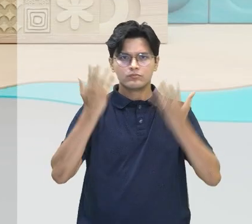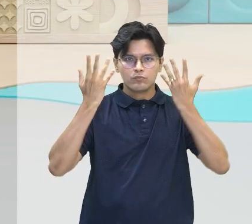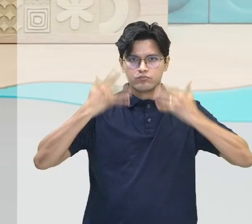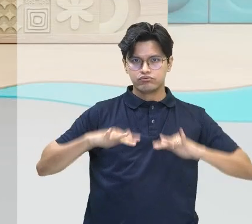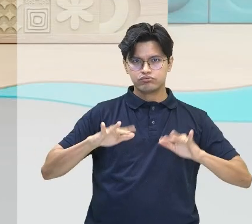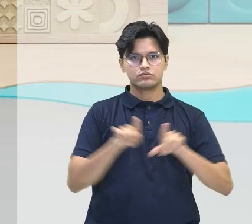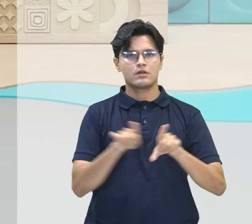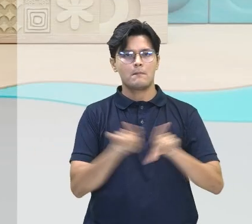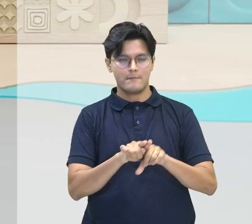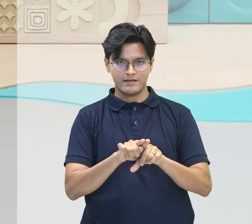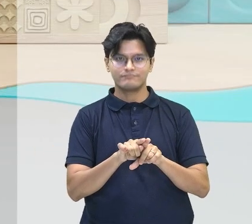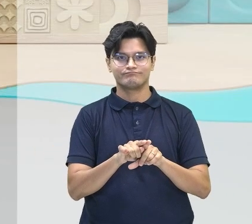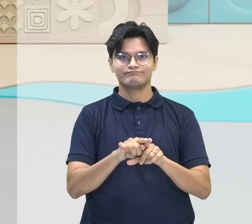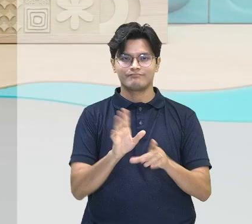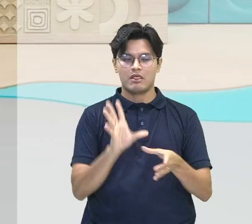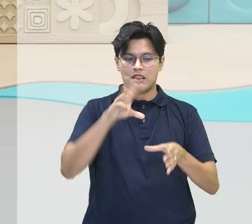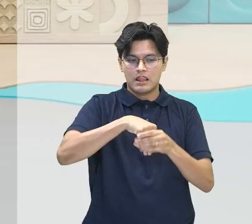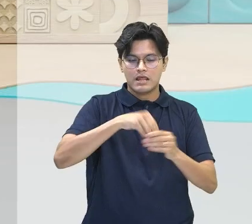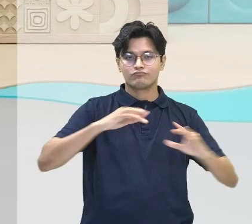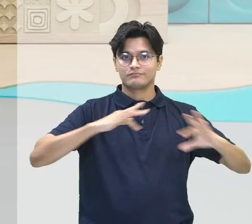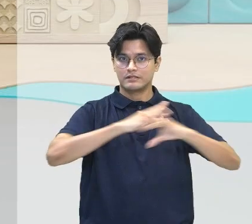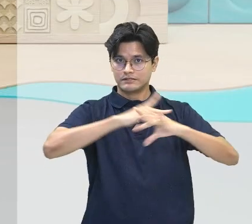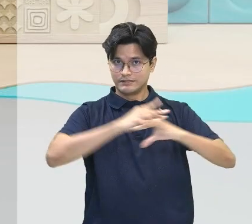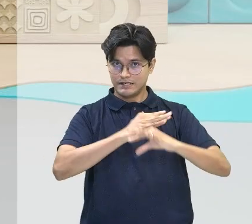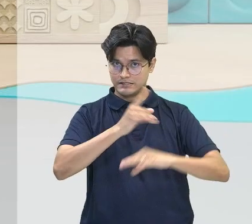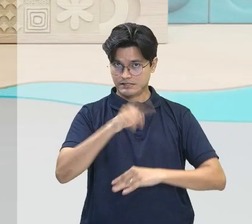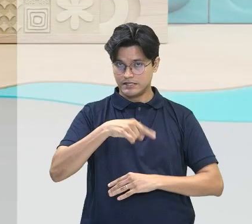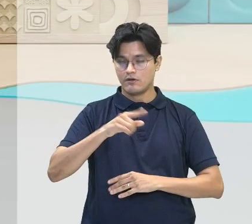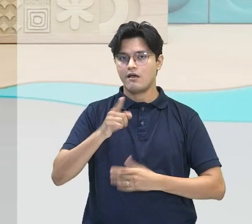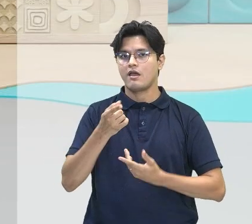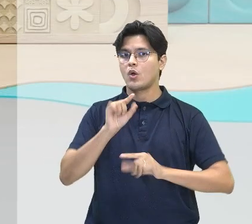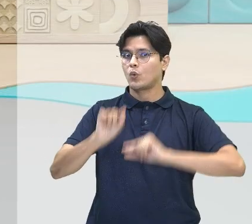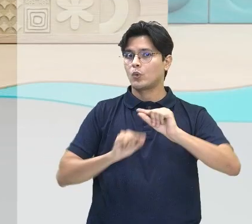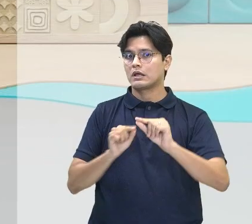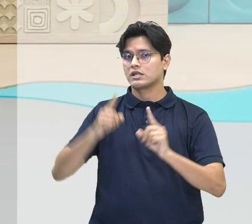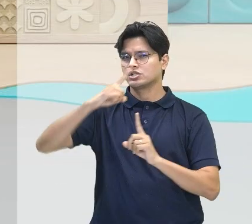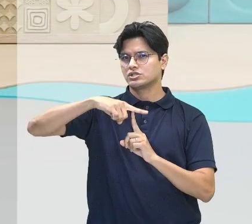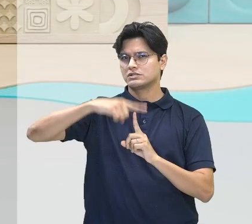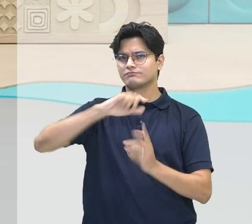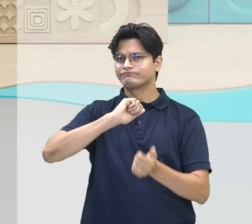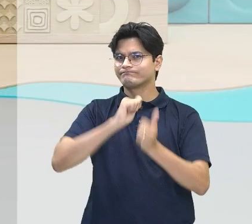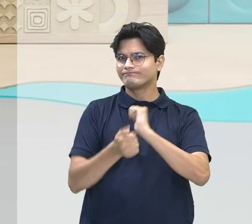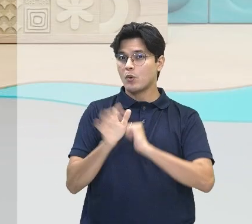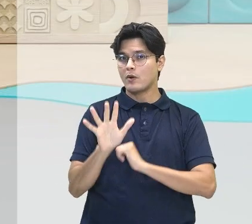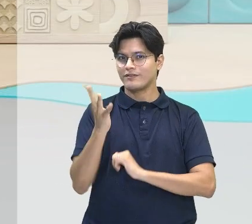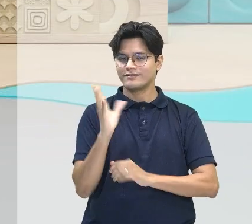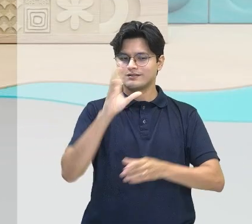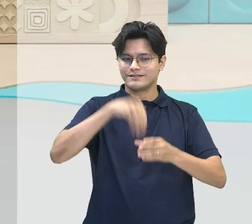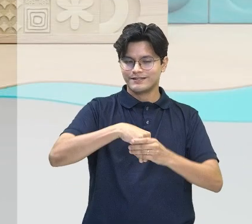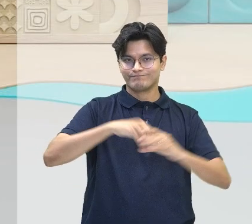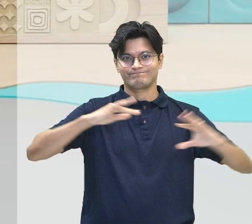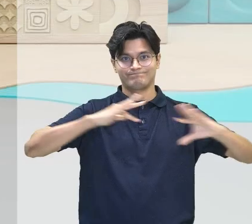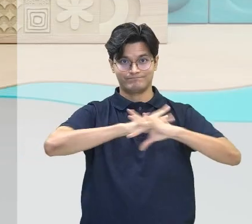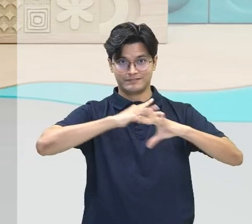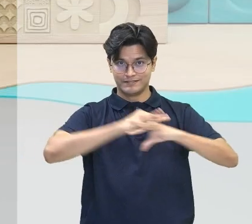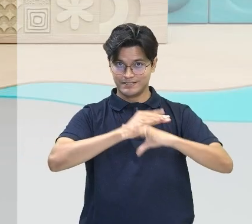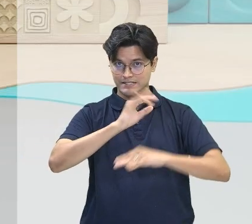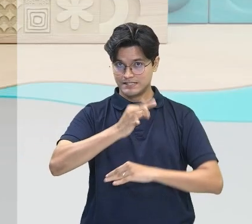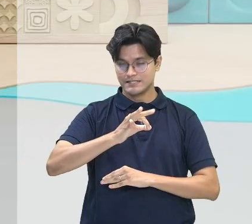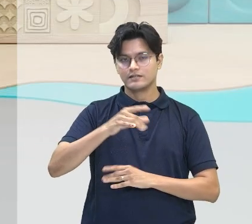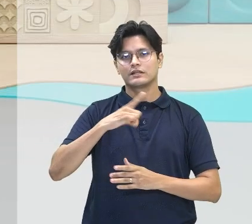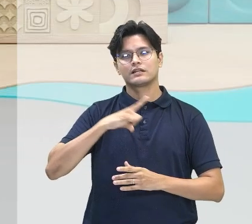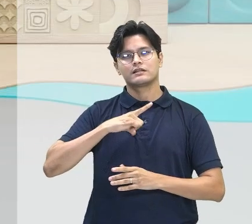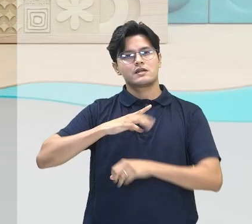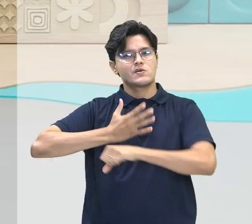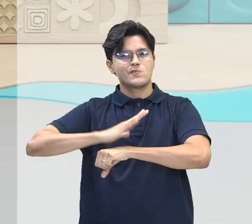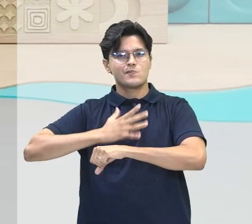cidades, ou seja, é um esporte que acontece no meio urbano. É uma prática também que vai combinar